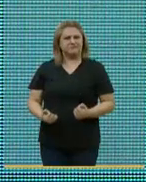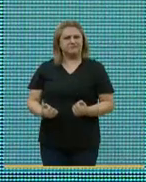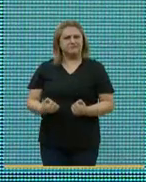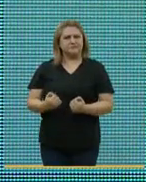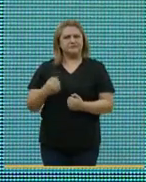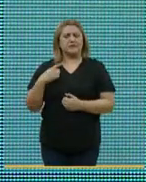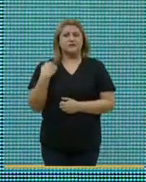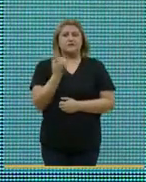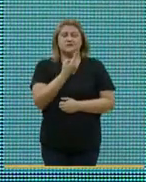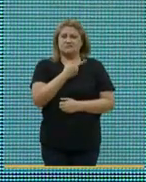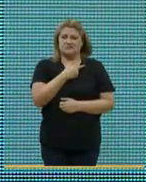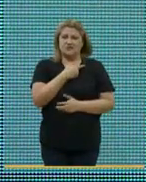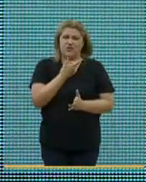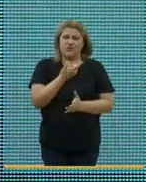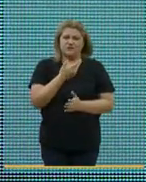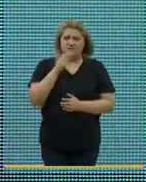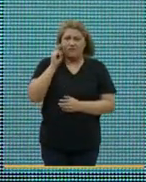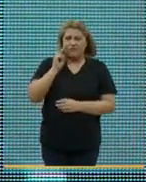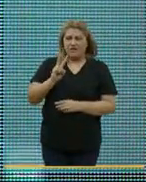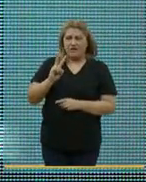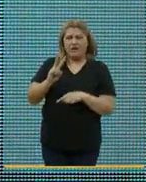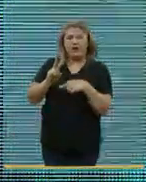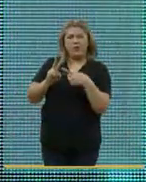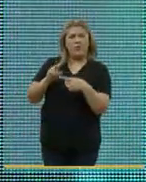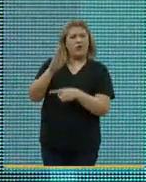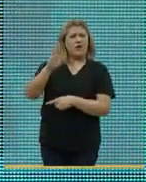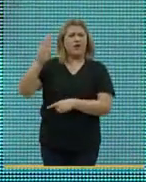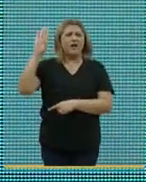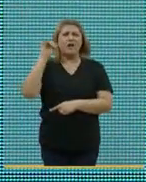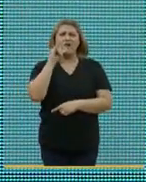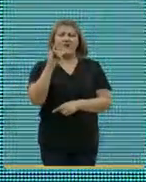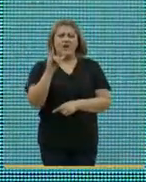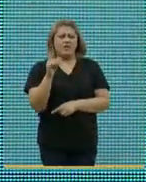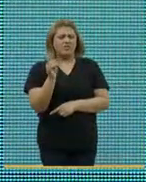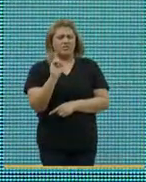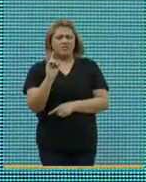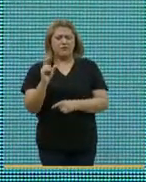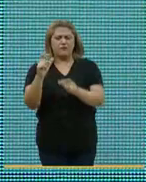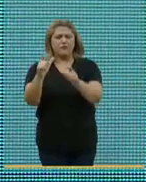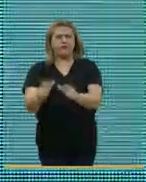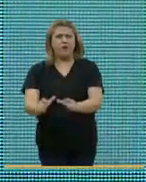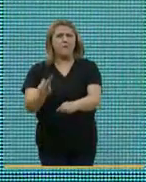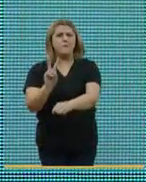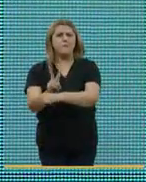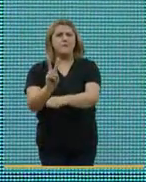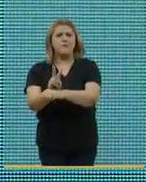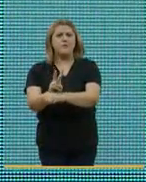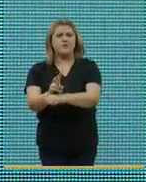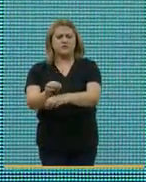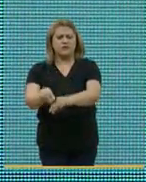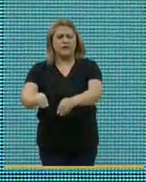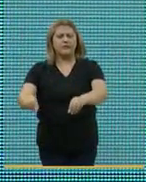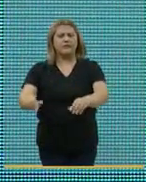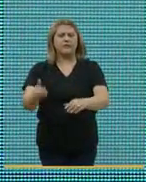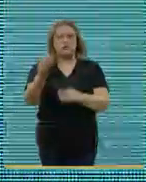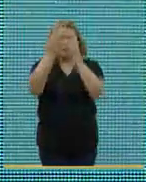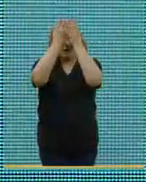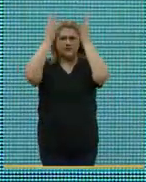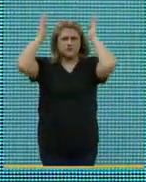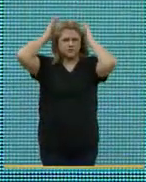um candidato que diz que não vai de marcar um centímetro e uma pec no congresso nacional até